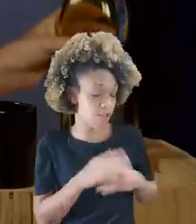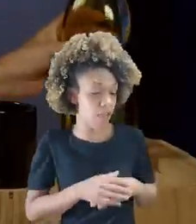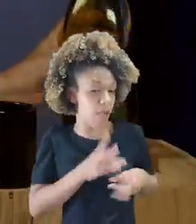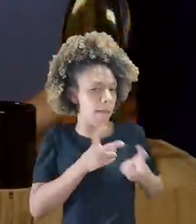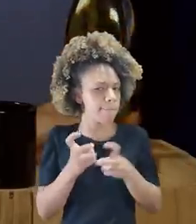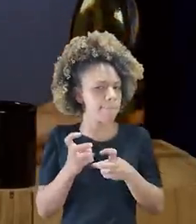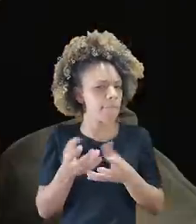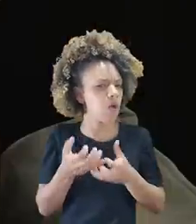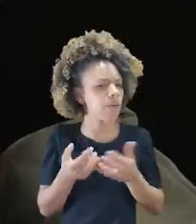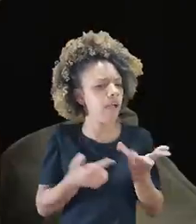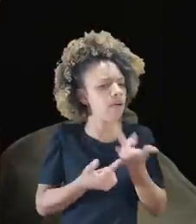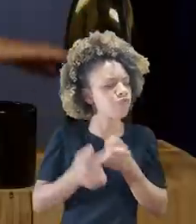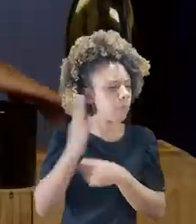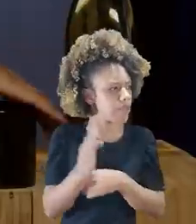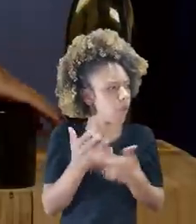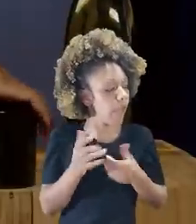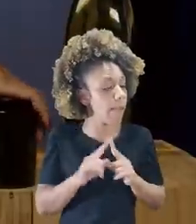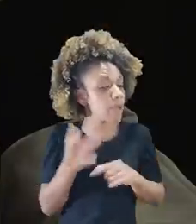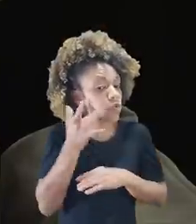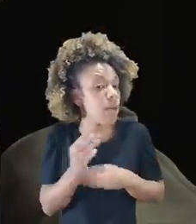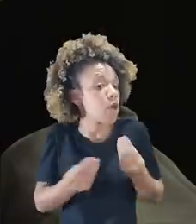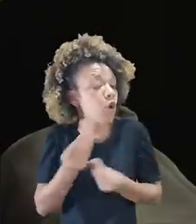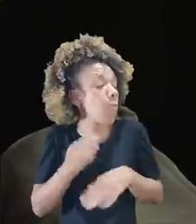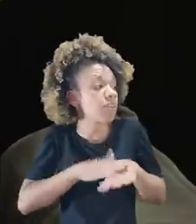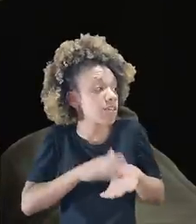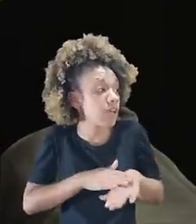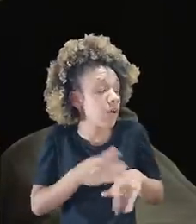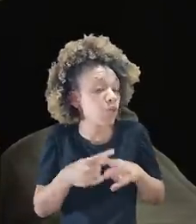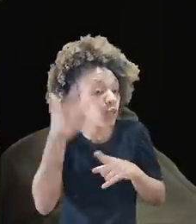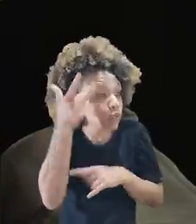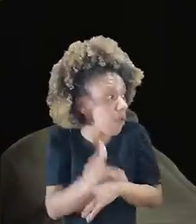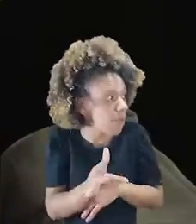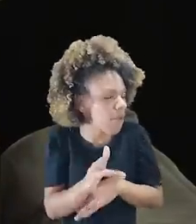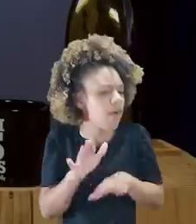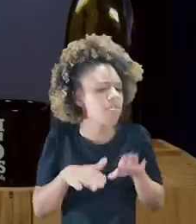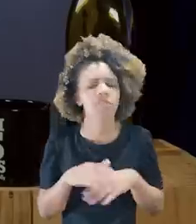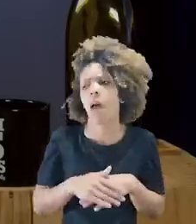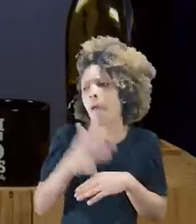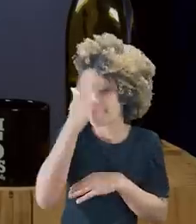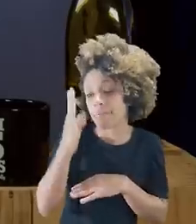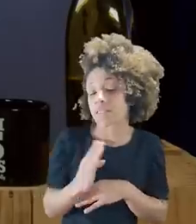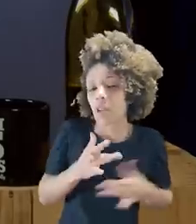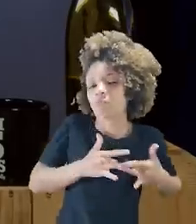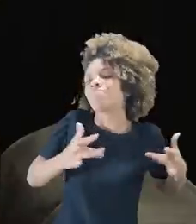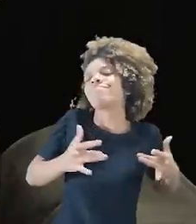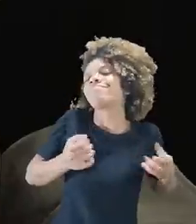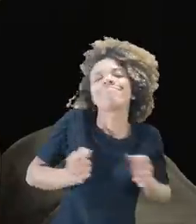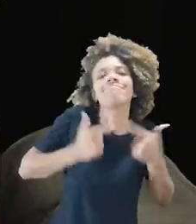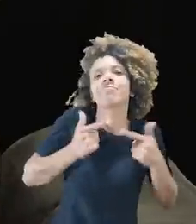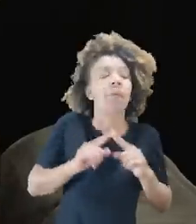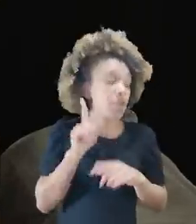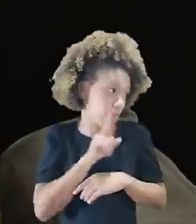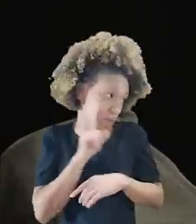existe isso na escola se você extia Você tá entendendo se você que desde os 2 anos Tentou chegar ali não